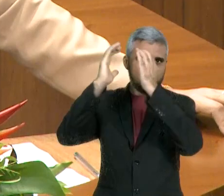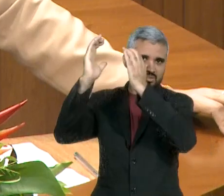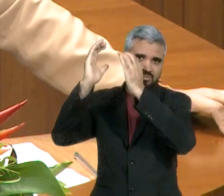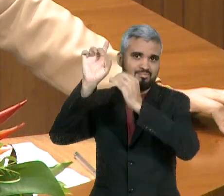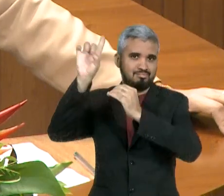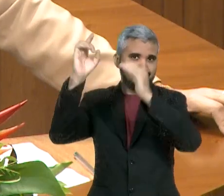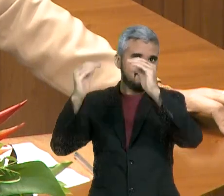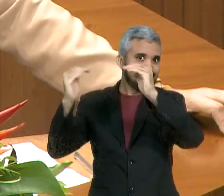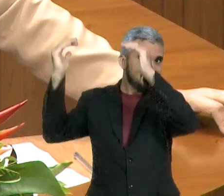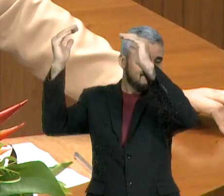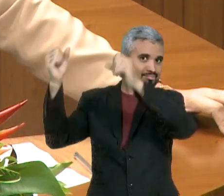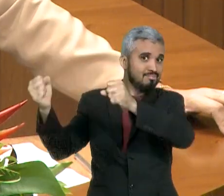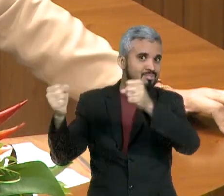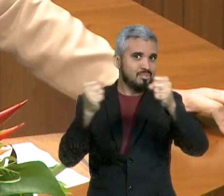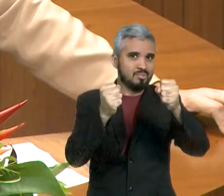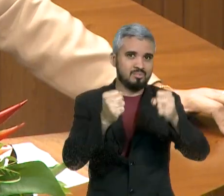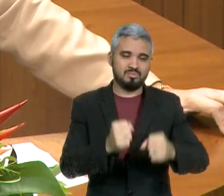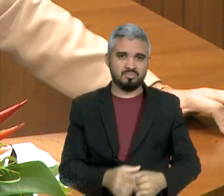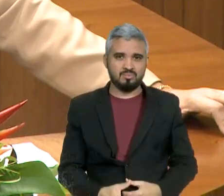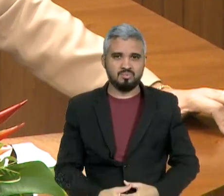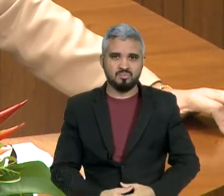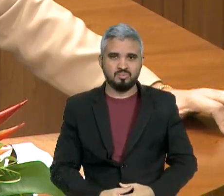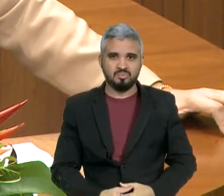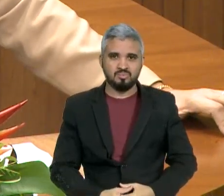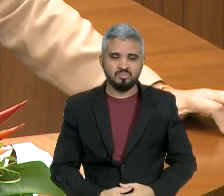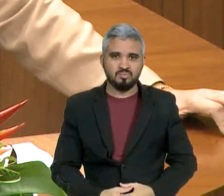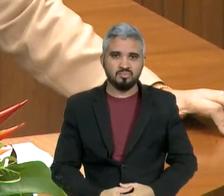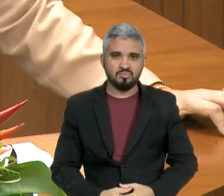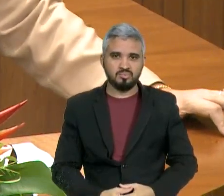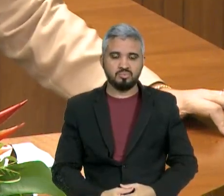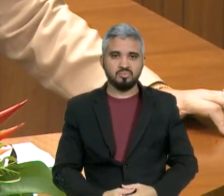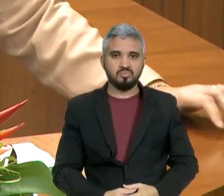bem, eu quero aqui dizer que